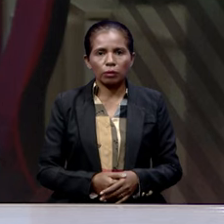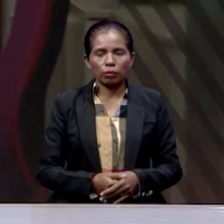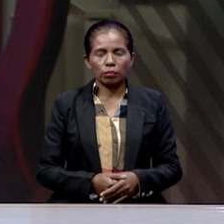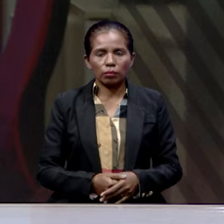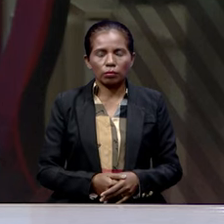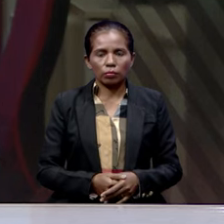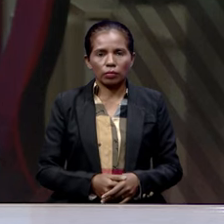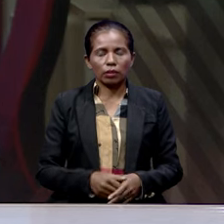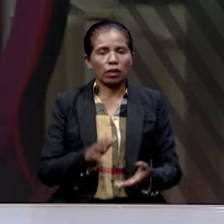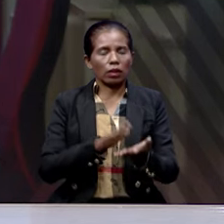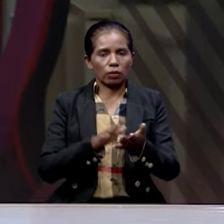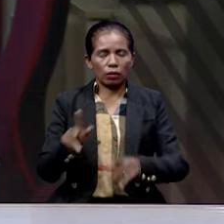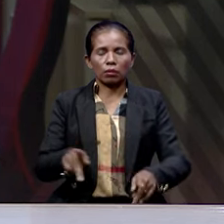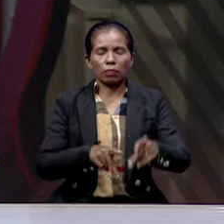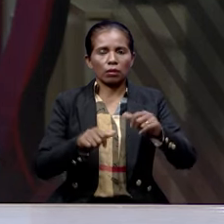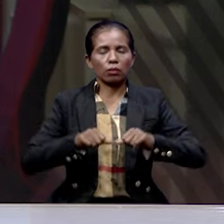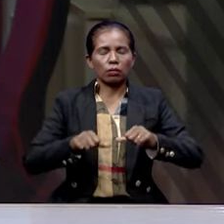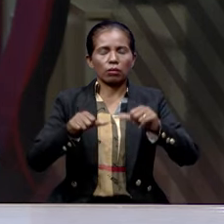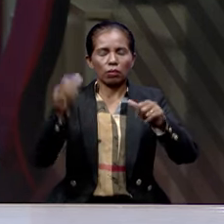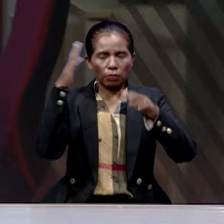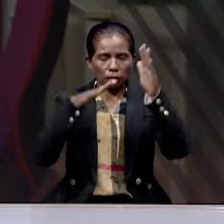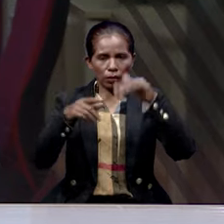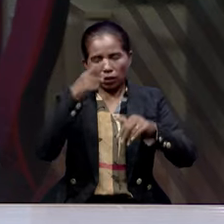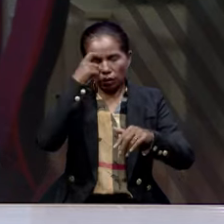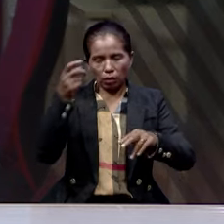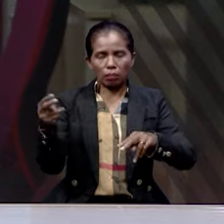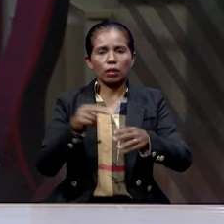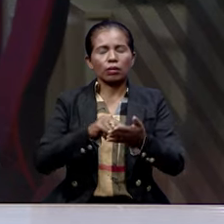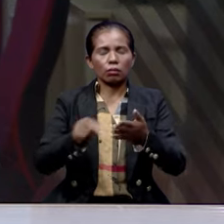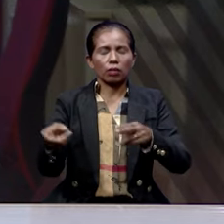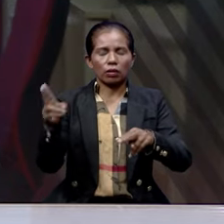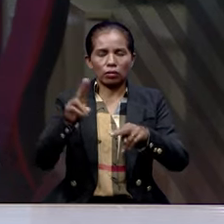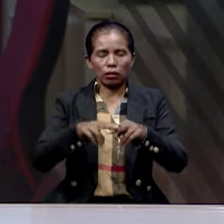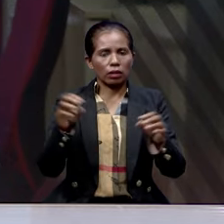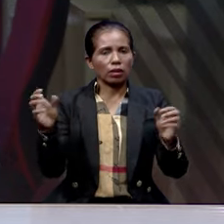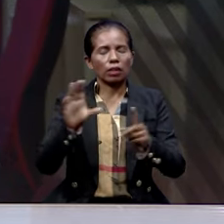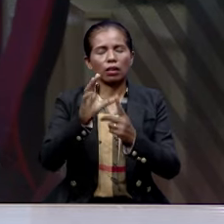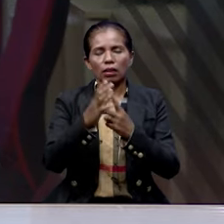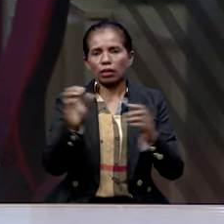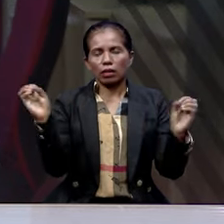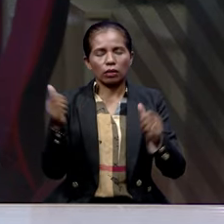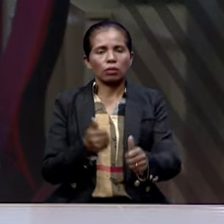Qualidade da escola pública continua a sair questão, também número aluno e a cada turma latuir padrão na Bahia.